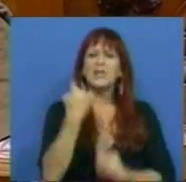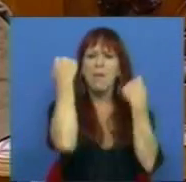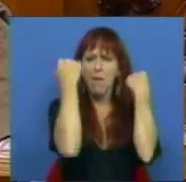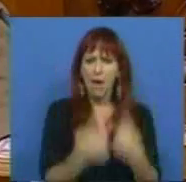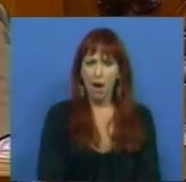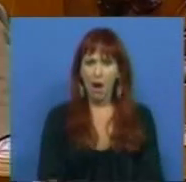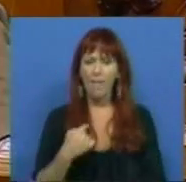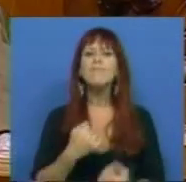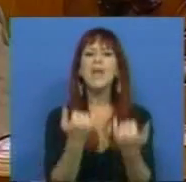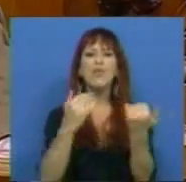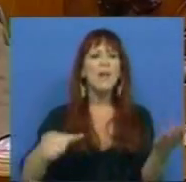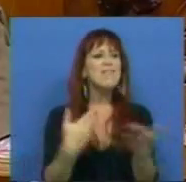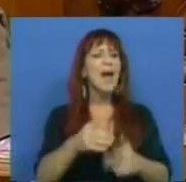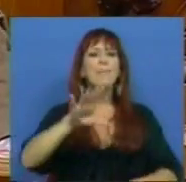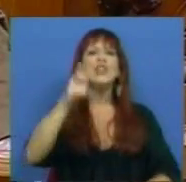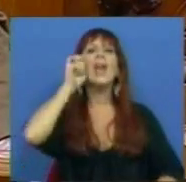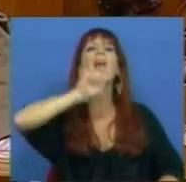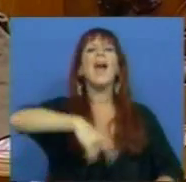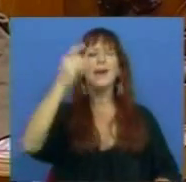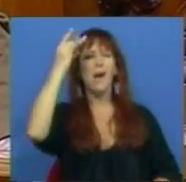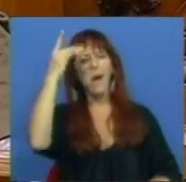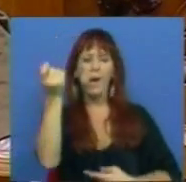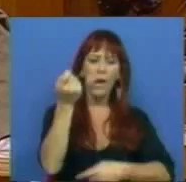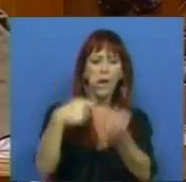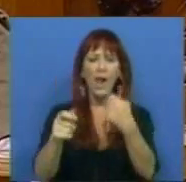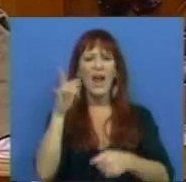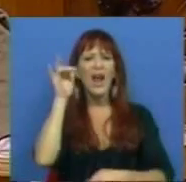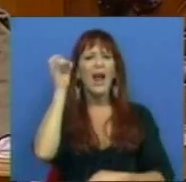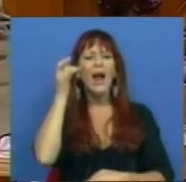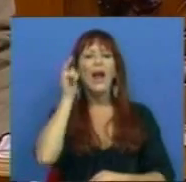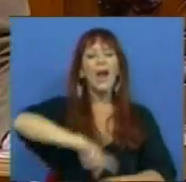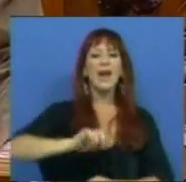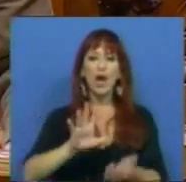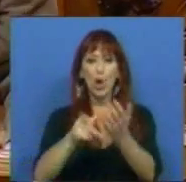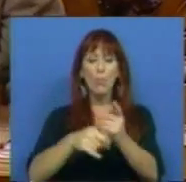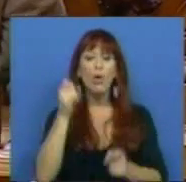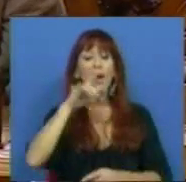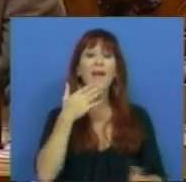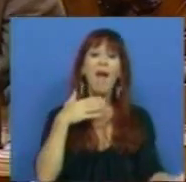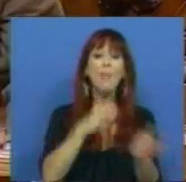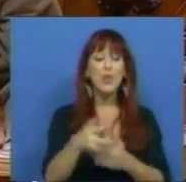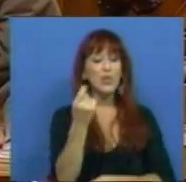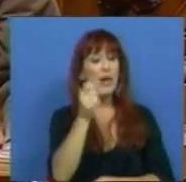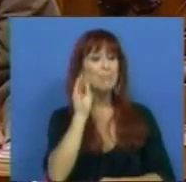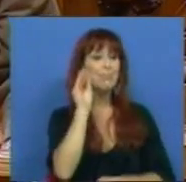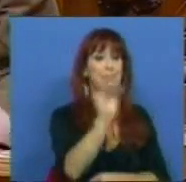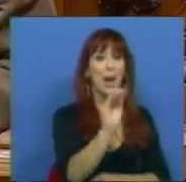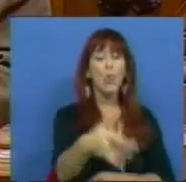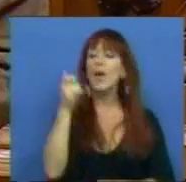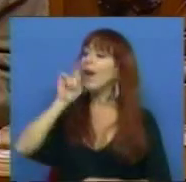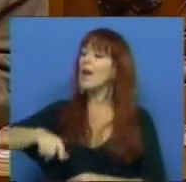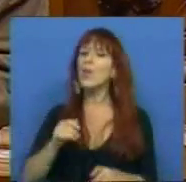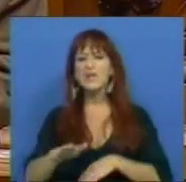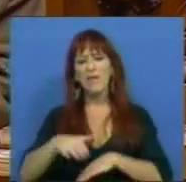obrigação de informar o país sobre quem traficou e quem roubou, sobre quem usou o dinheiro do banco e